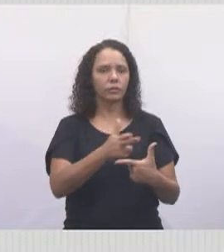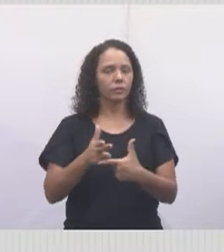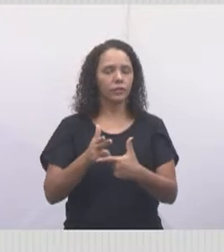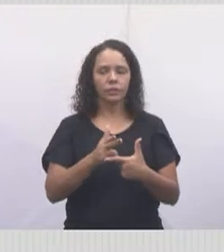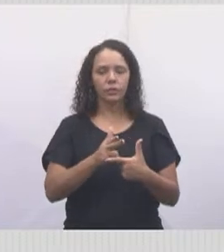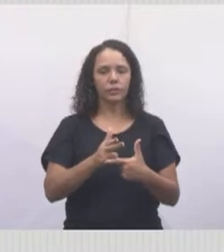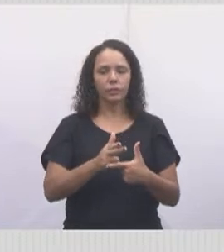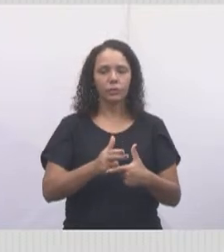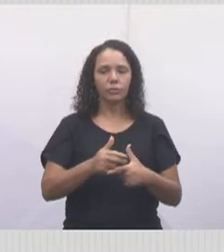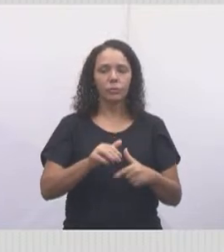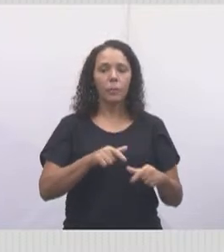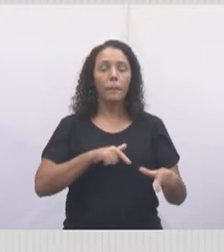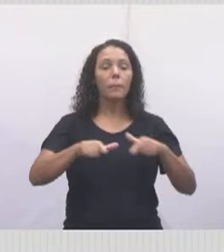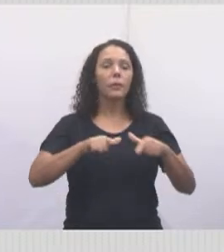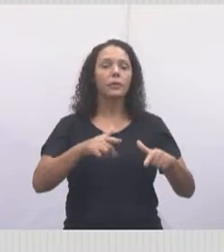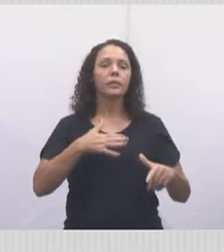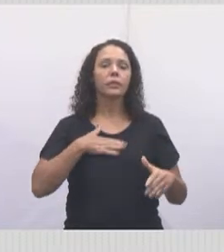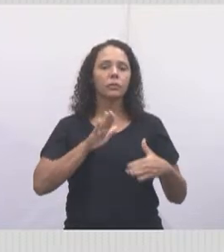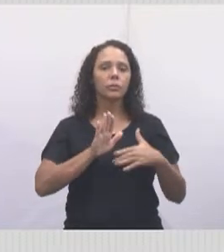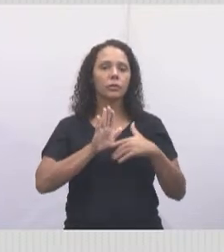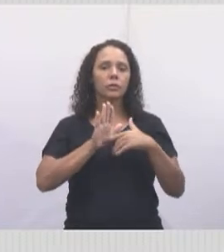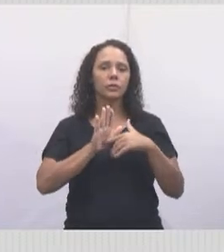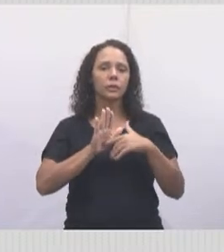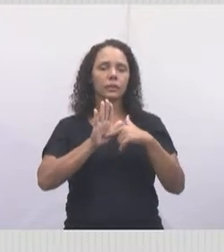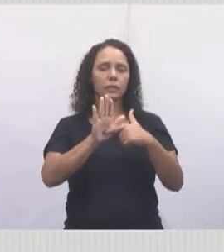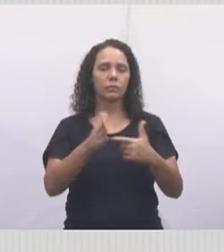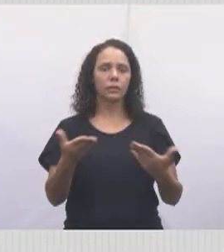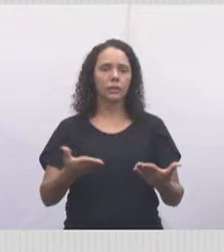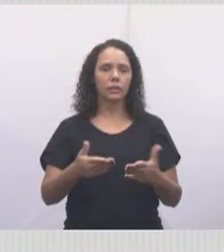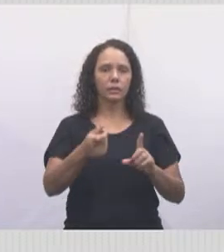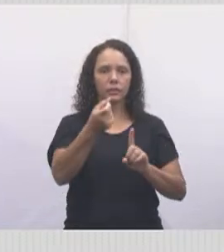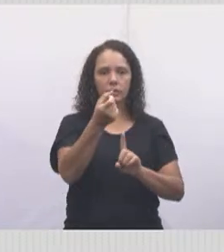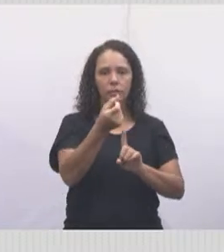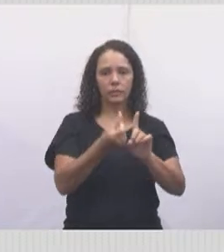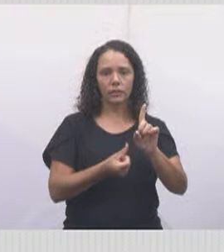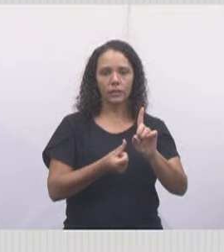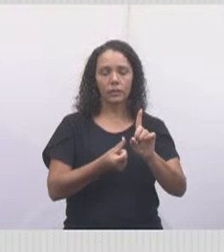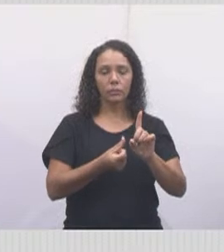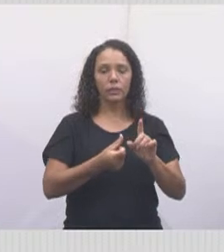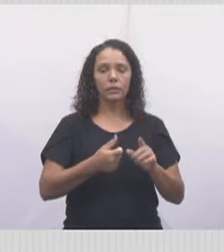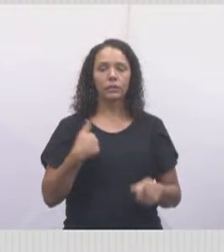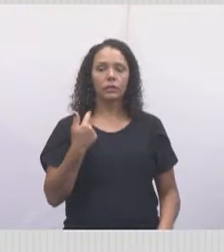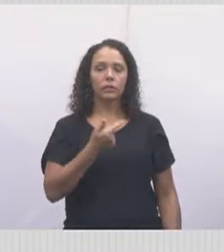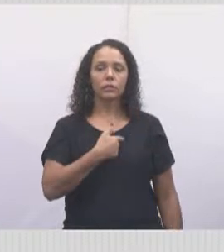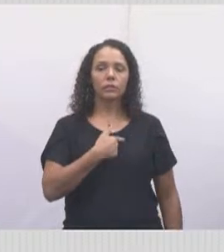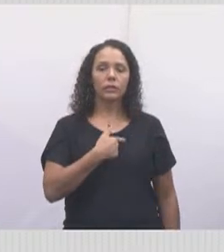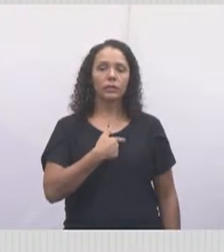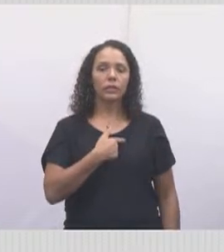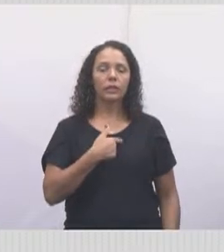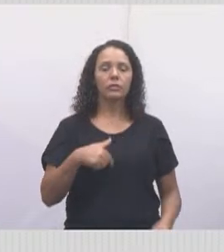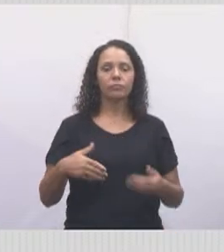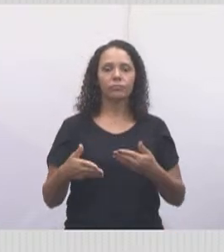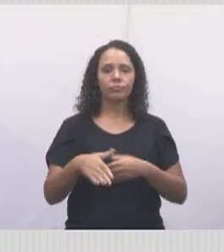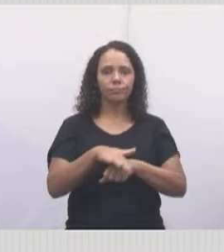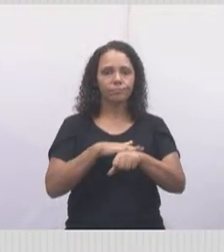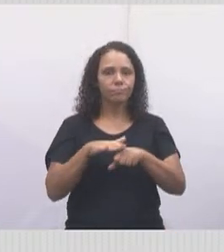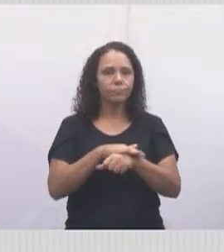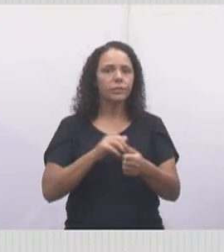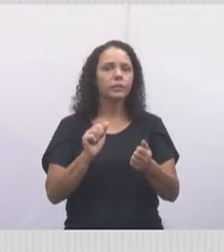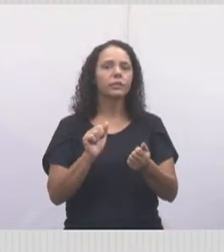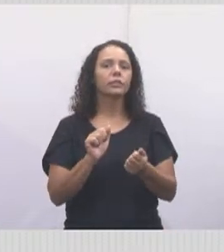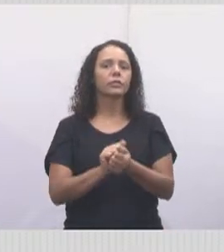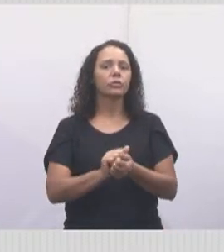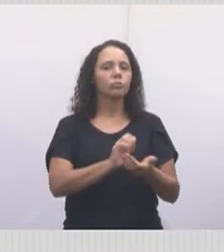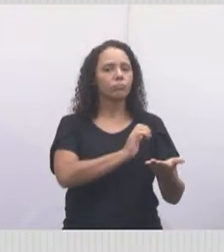Falando um pouquinho sobre o meu trabalho, né, nesse semestre. A questão aí, nós estamos aí conversando aí com as